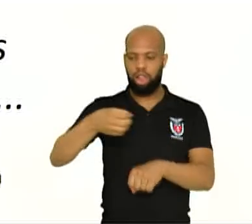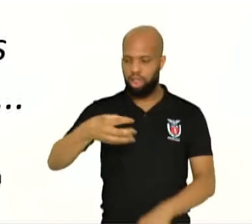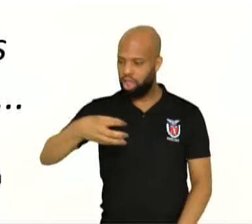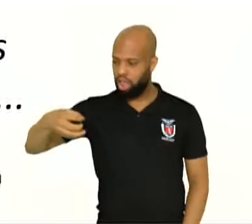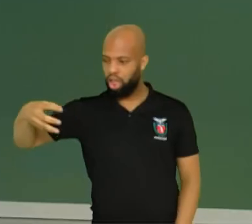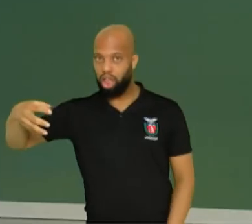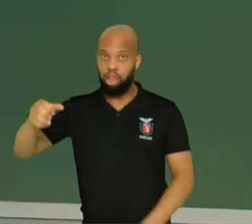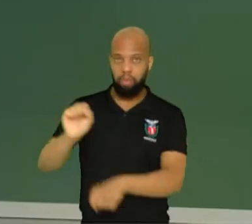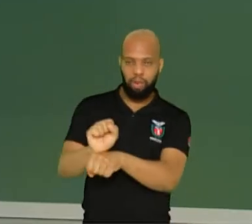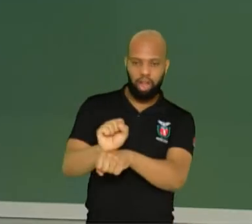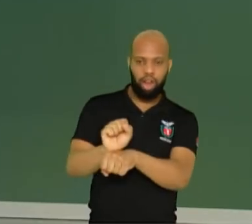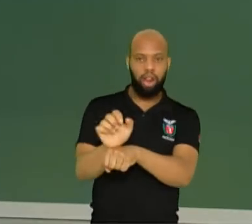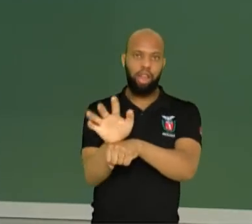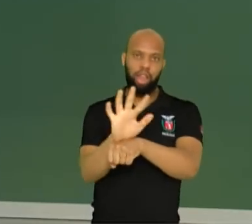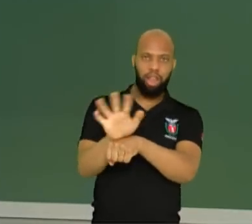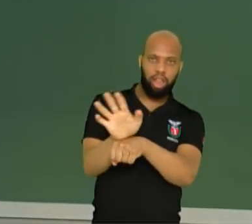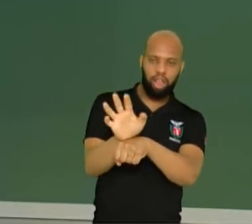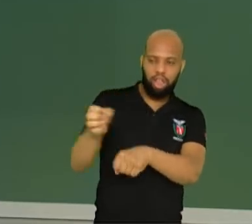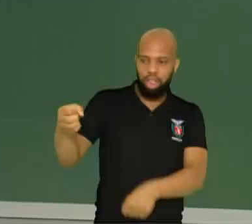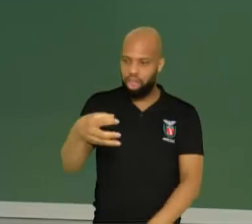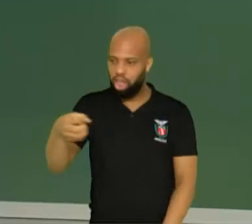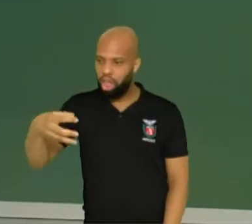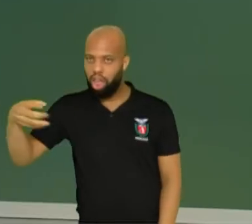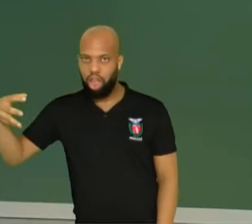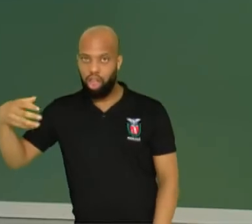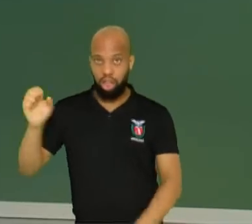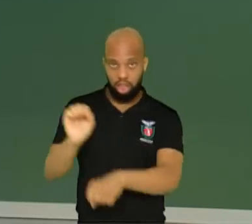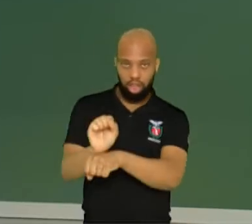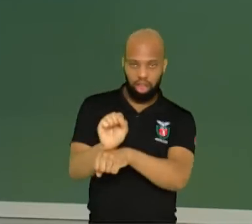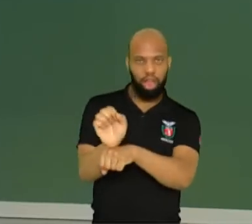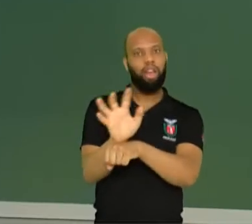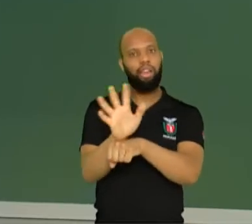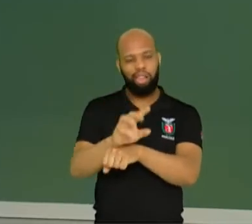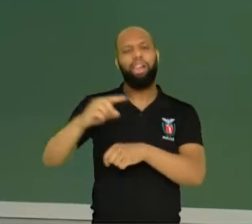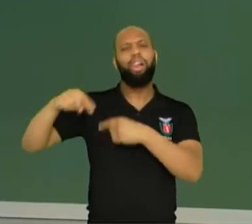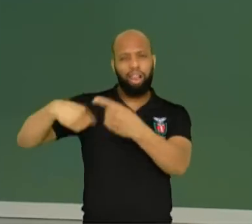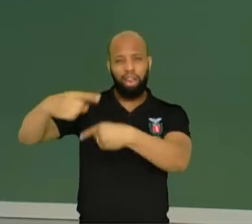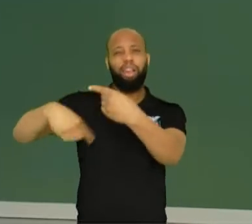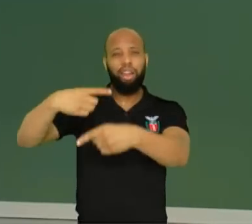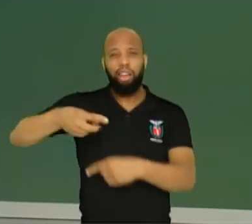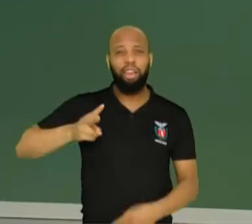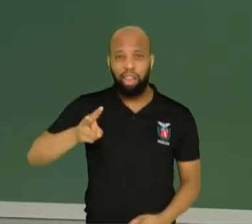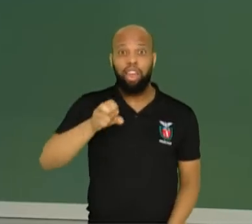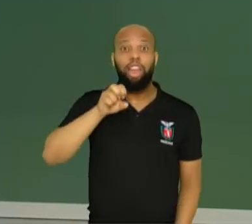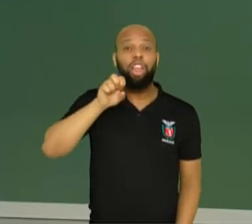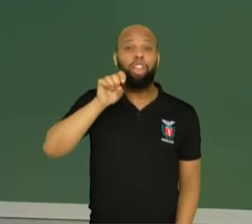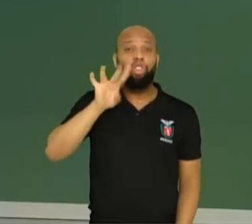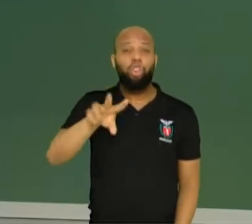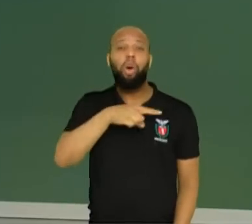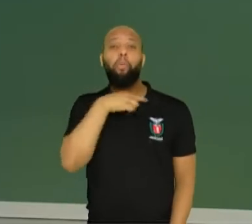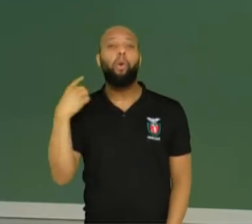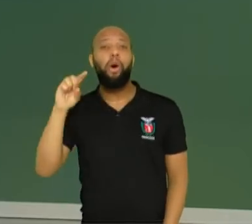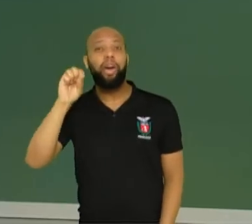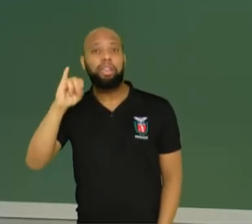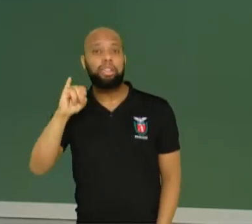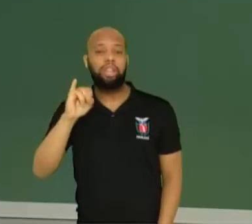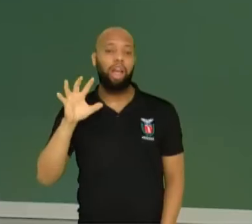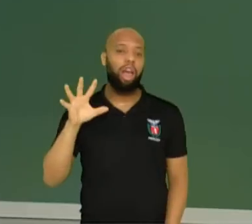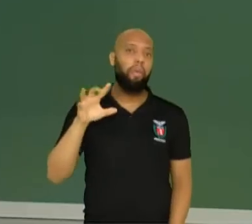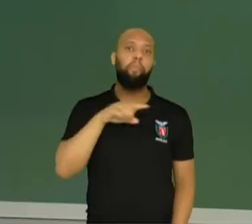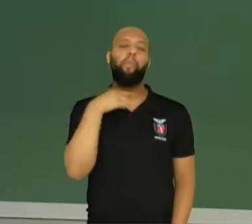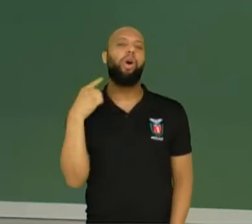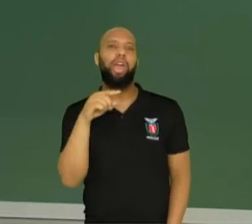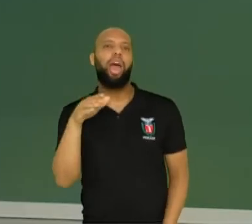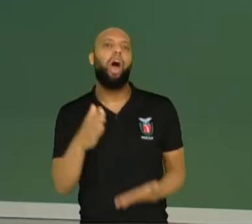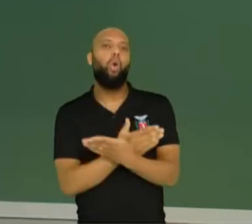algum organismo se alimentar dela. Fora isso, ela vai fazer esse processo de pólipo e medusa pela vida inteira dela.